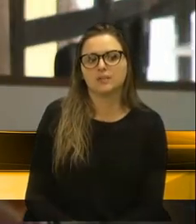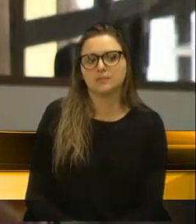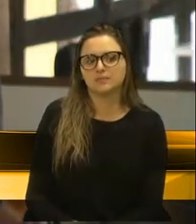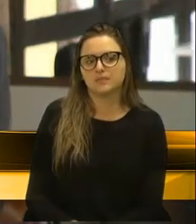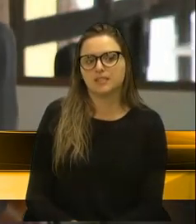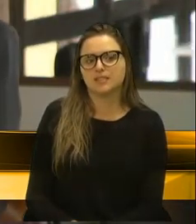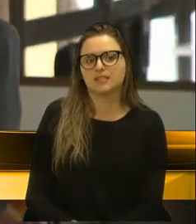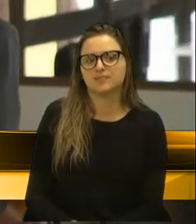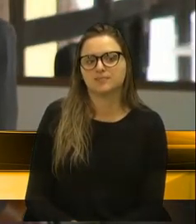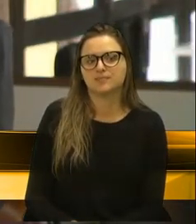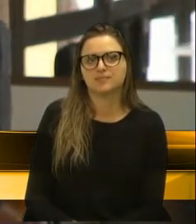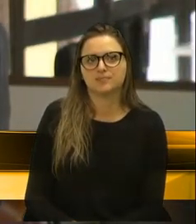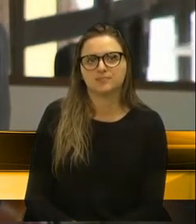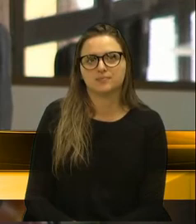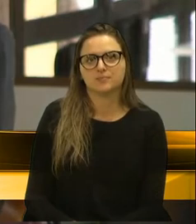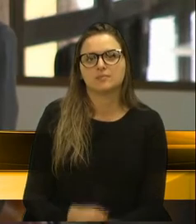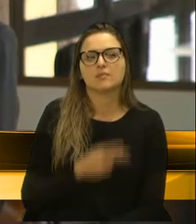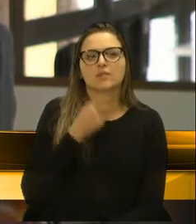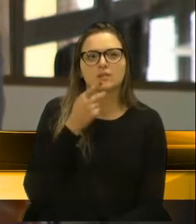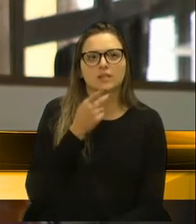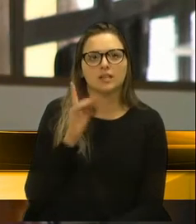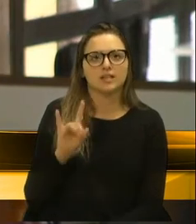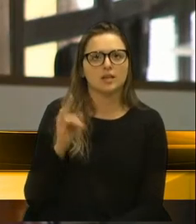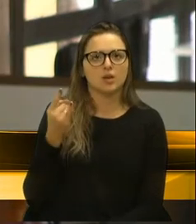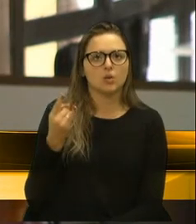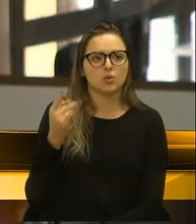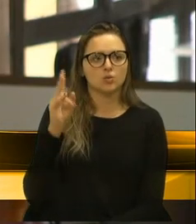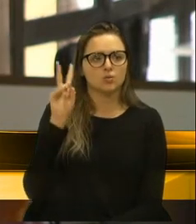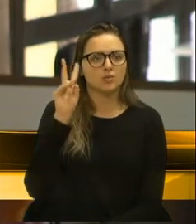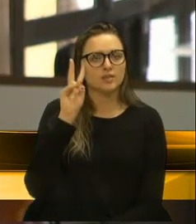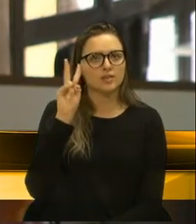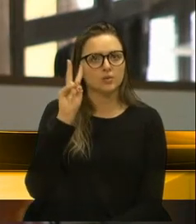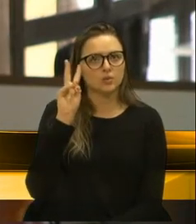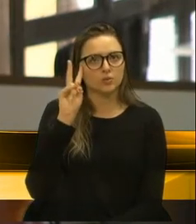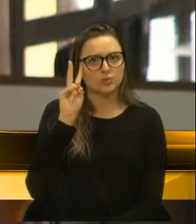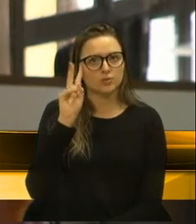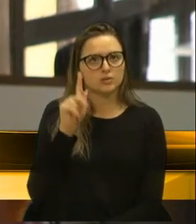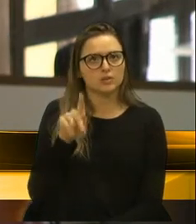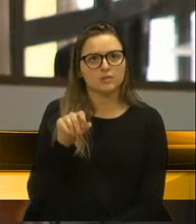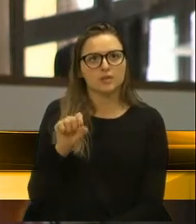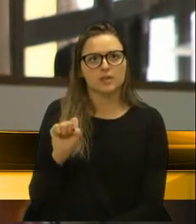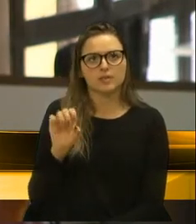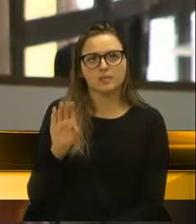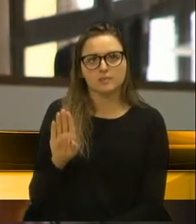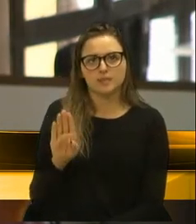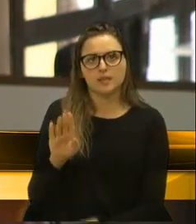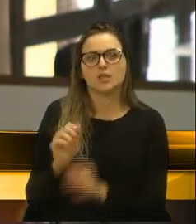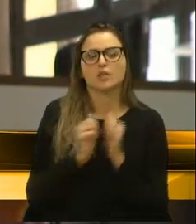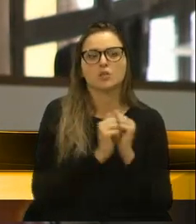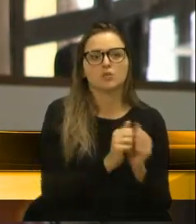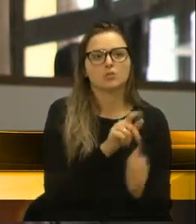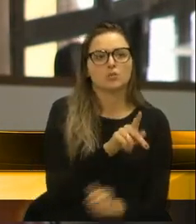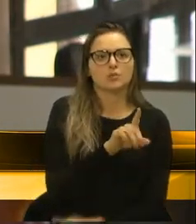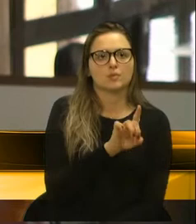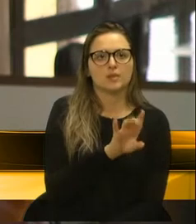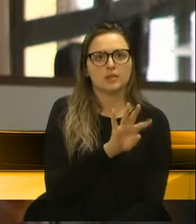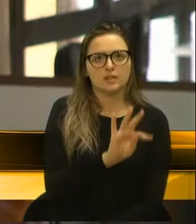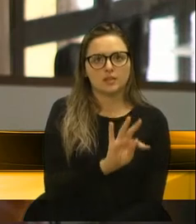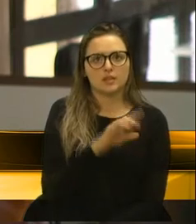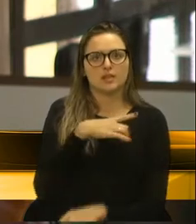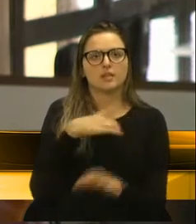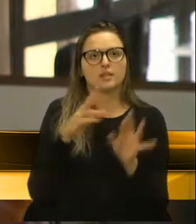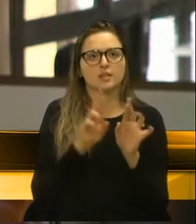exaltar que, na última segunda, o PSB, juntamente com o PDT aqui nessa casa, tivemos